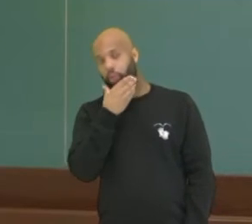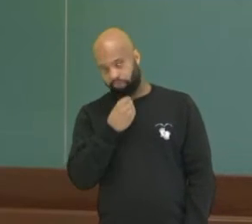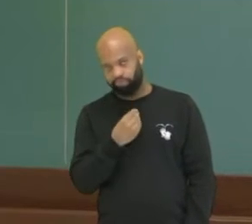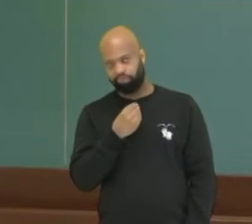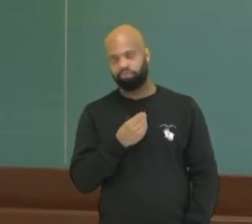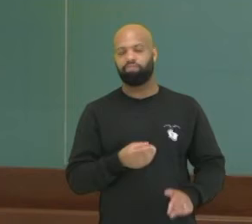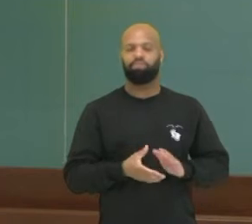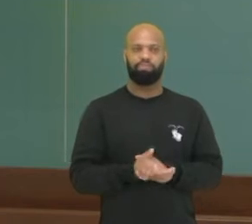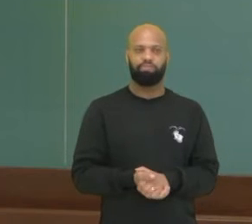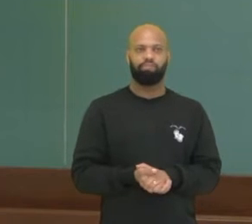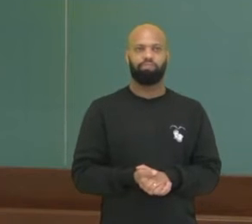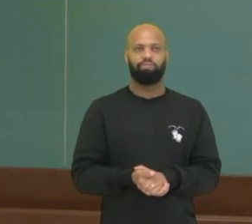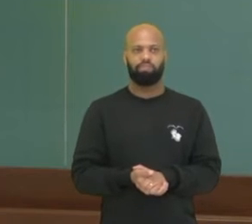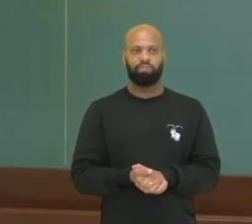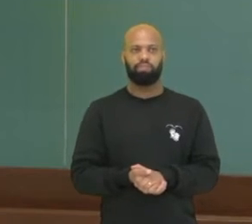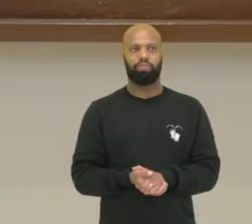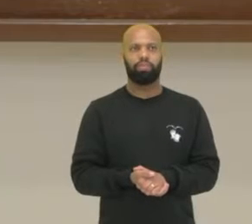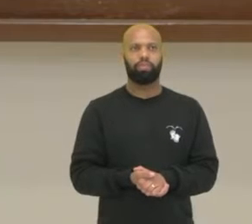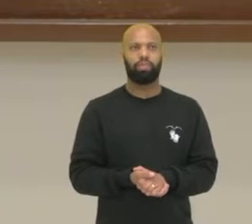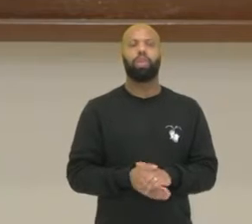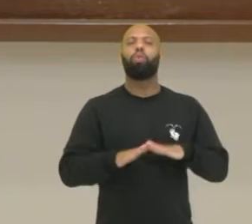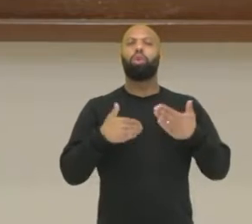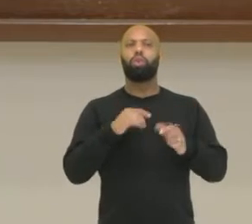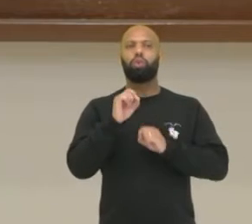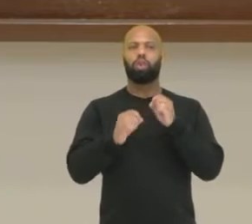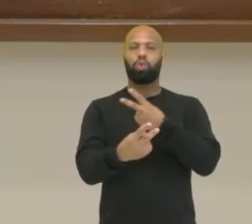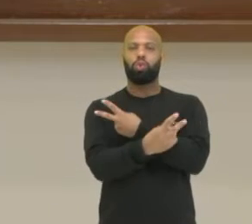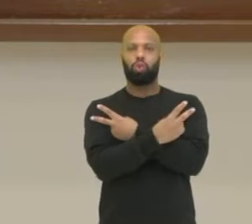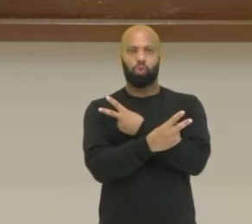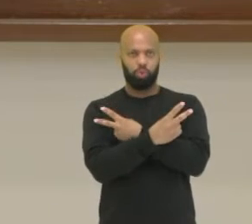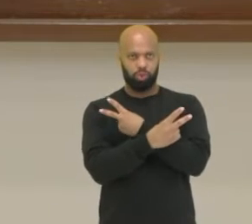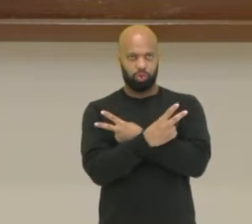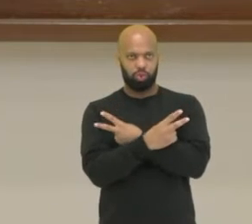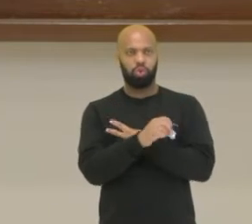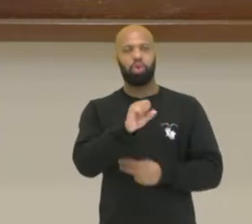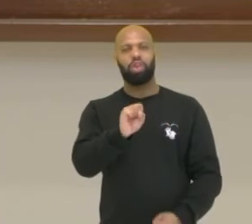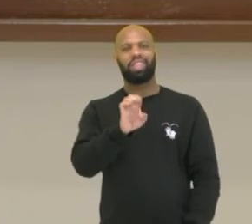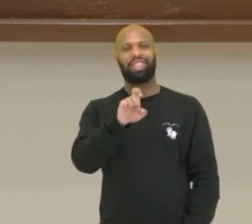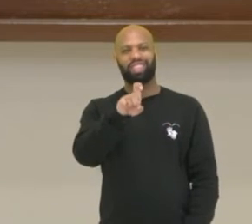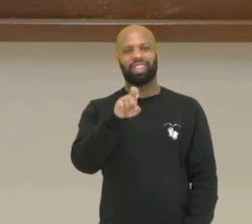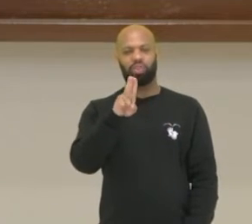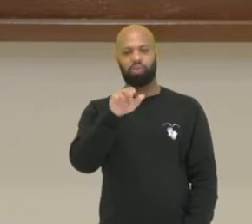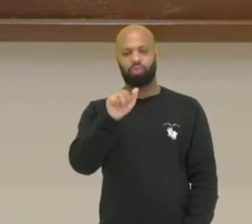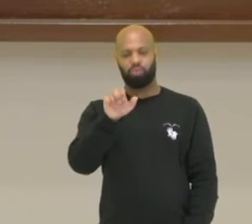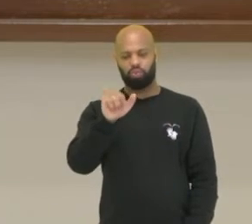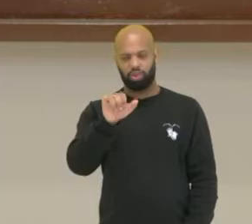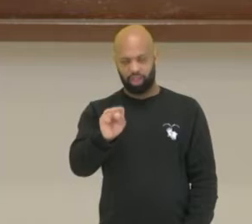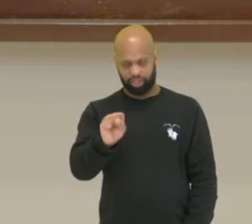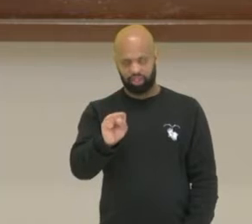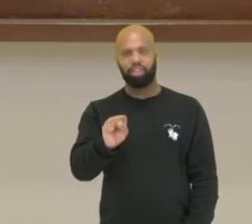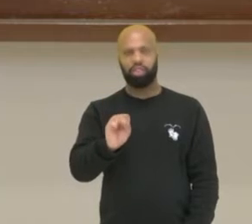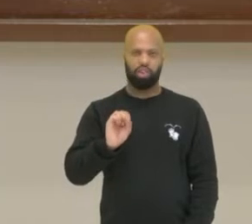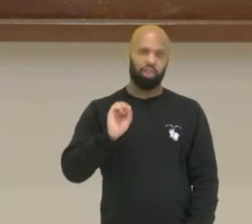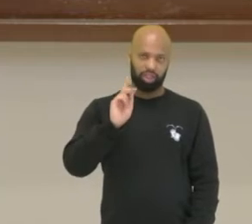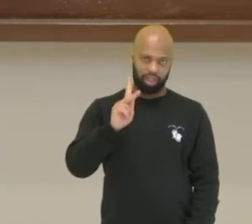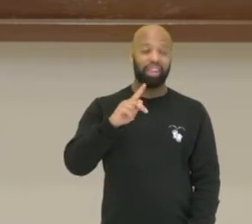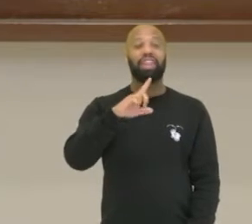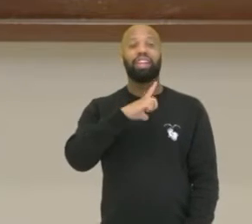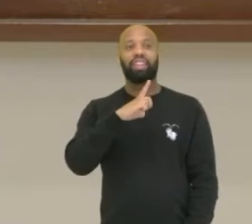masculino ou feminino. Nós chamamos de cromossomos sexuais. Então, possuímos